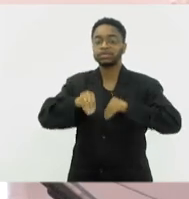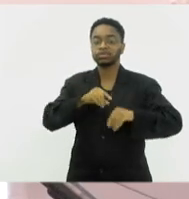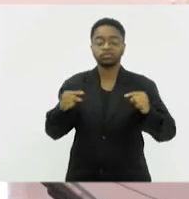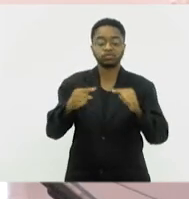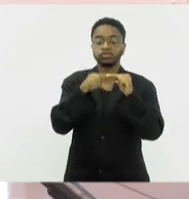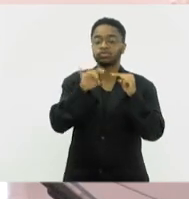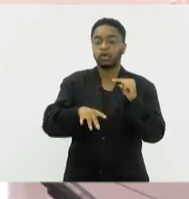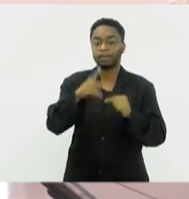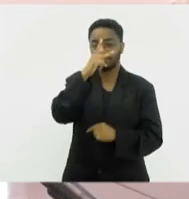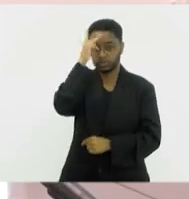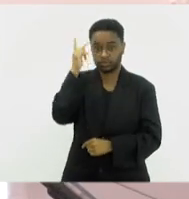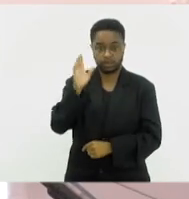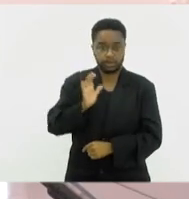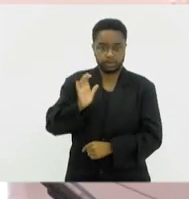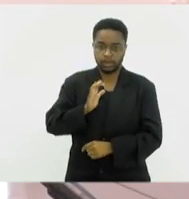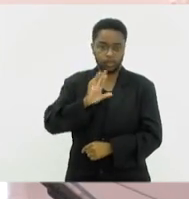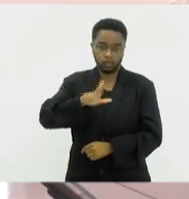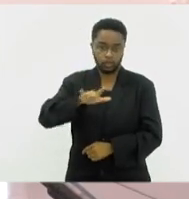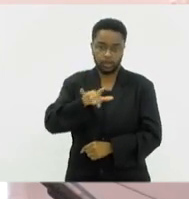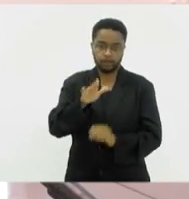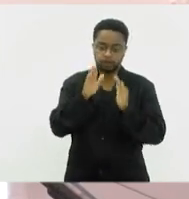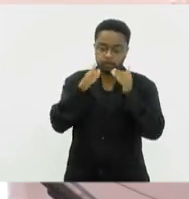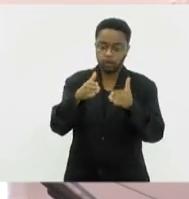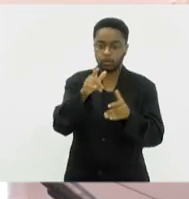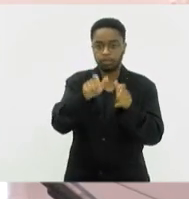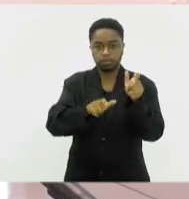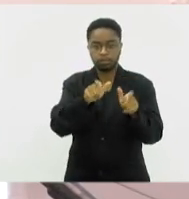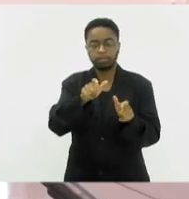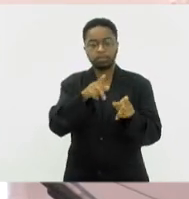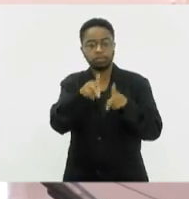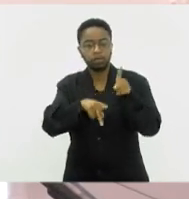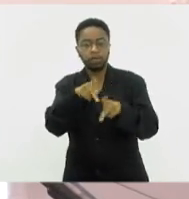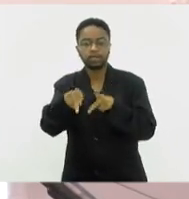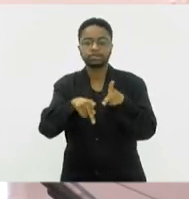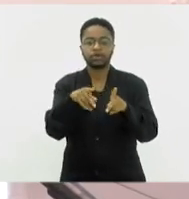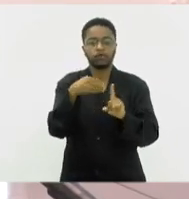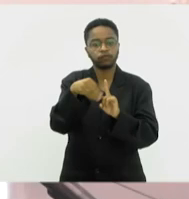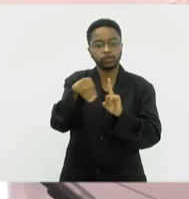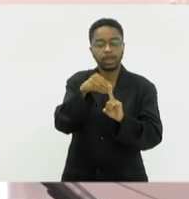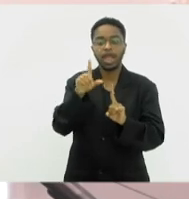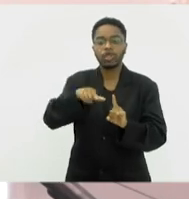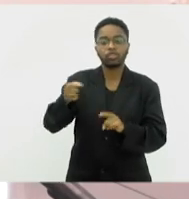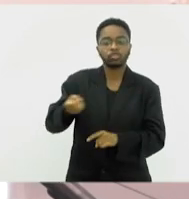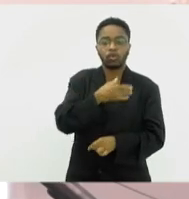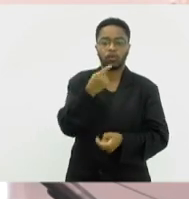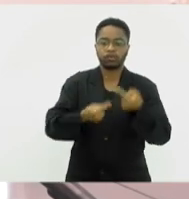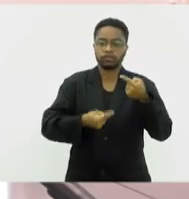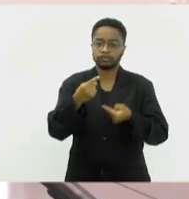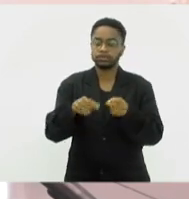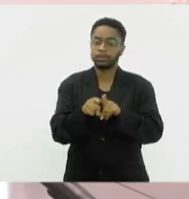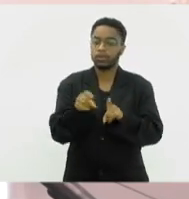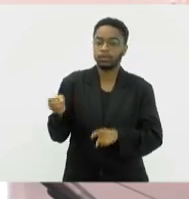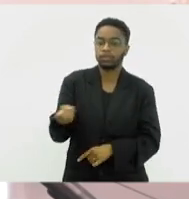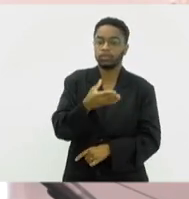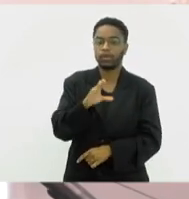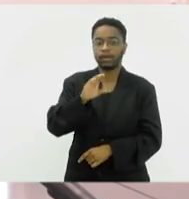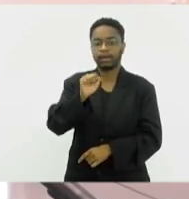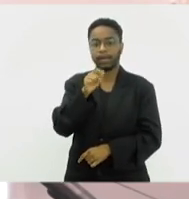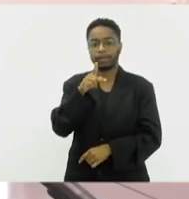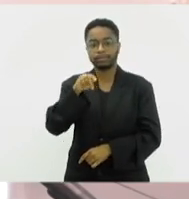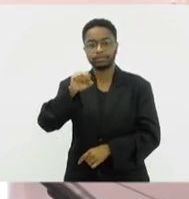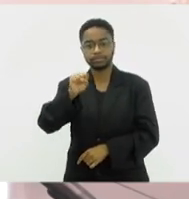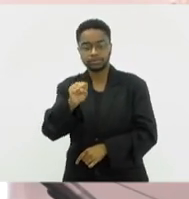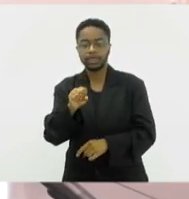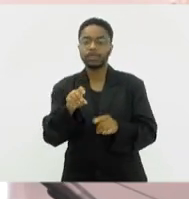imagina. Saúde mental não era para a população mais vulnerabilizada. É recente esses debates. É recente que a rede CAPS foi, de